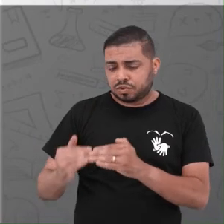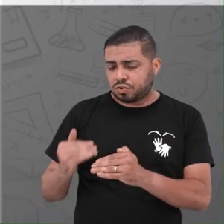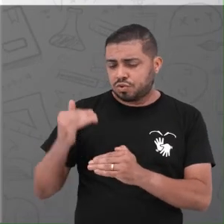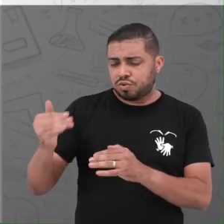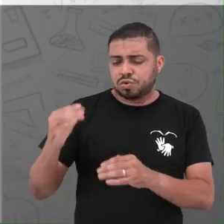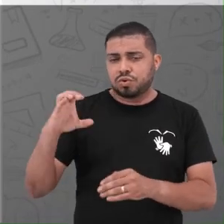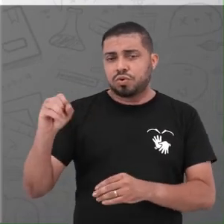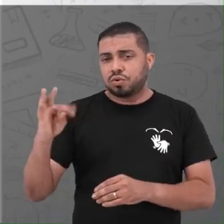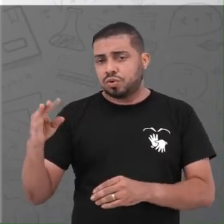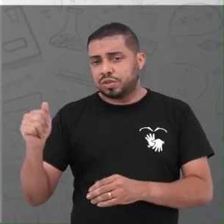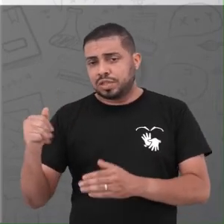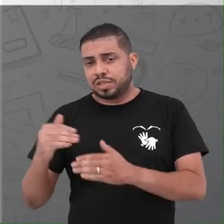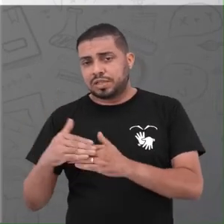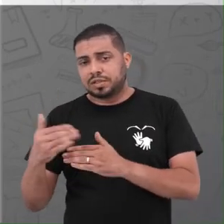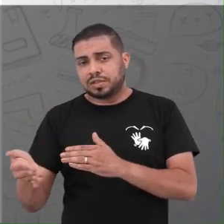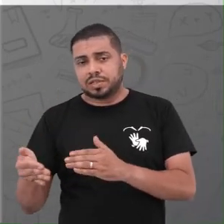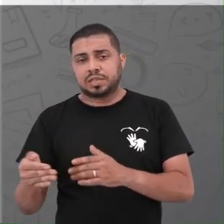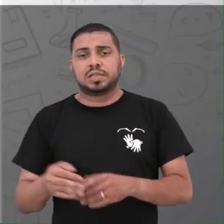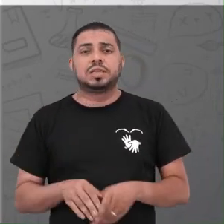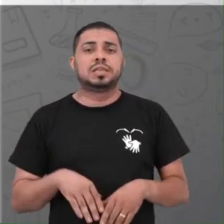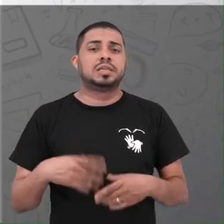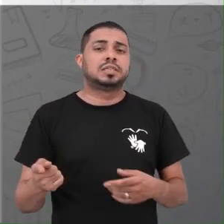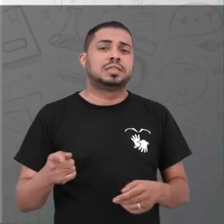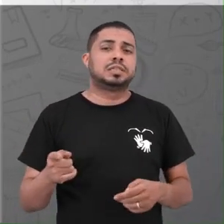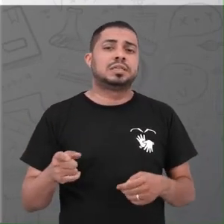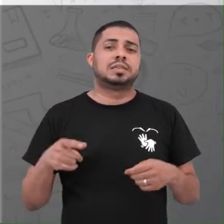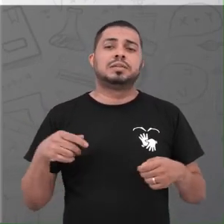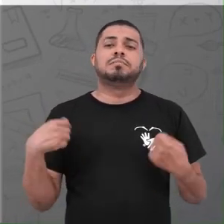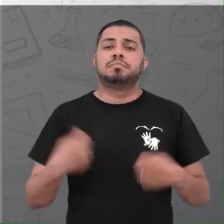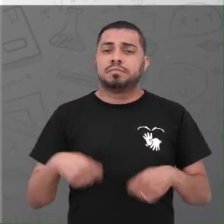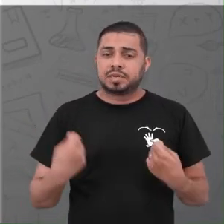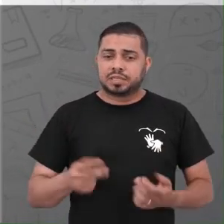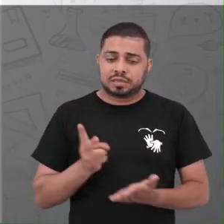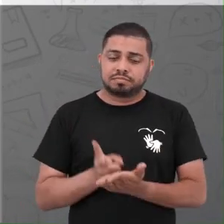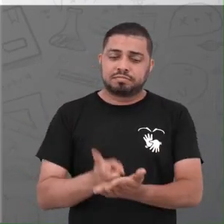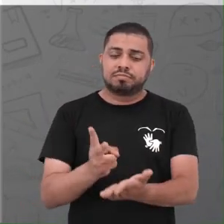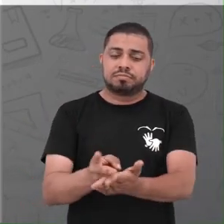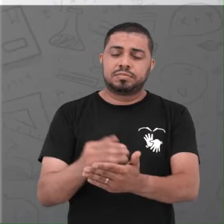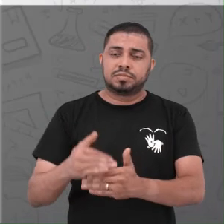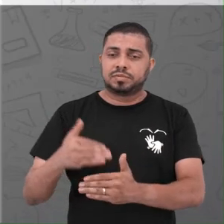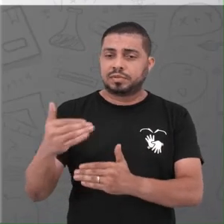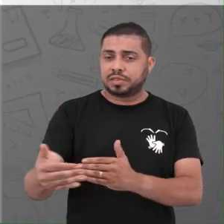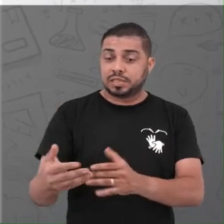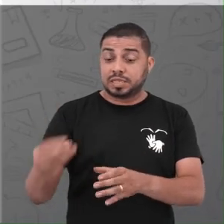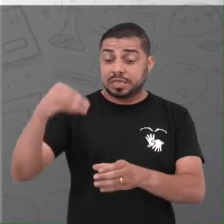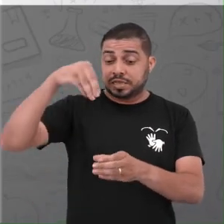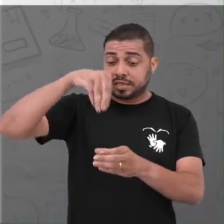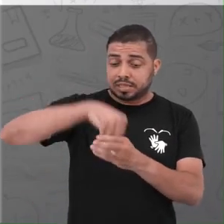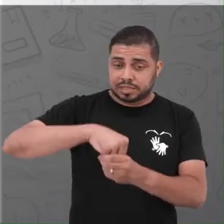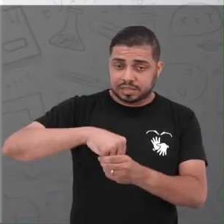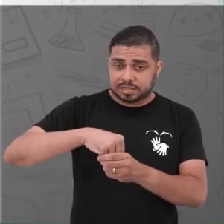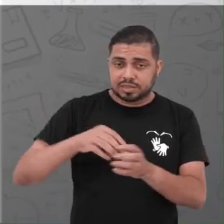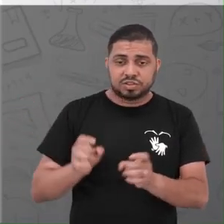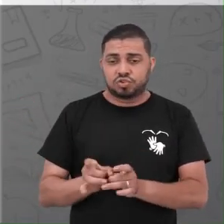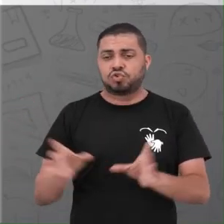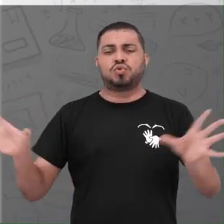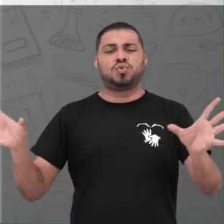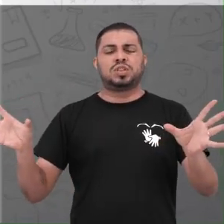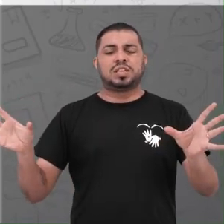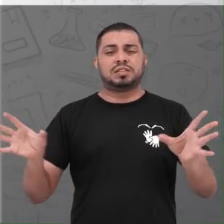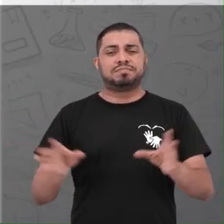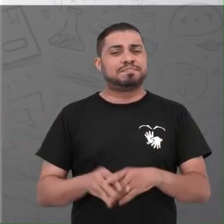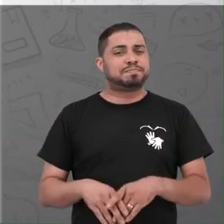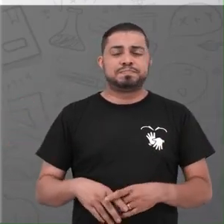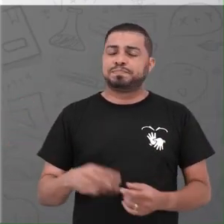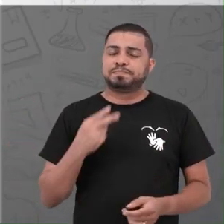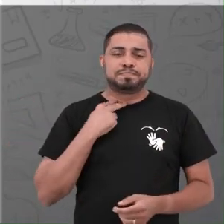o cômodo, essa cotagem ela deve seguir externamente. Cotas internas soltas, elas